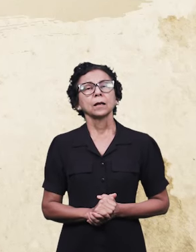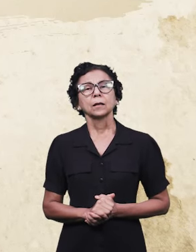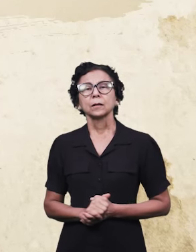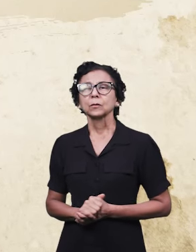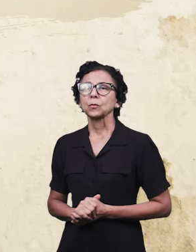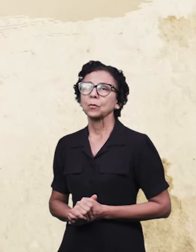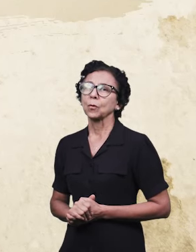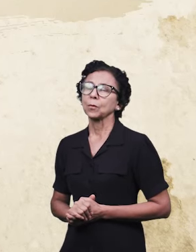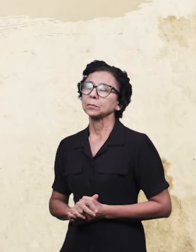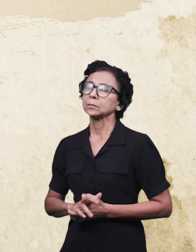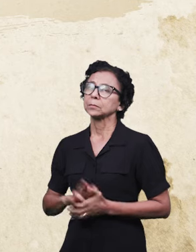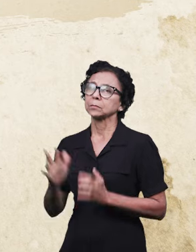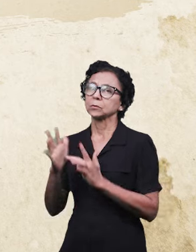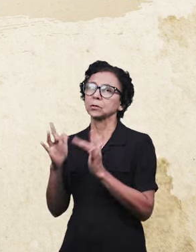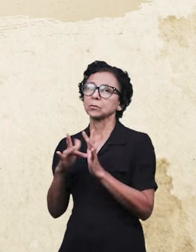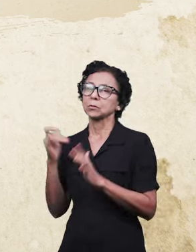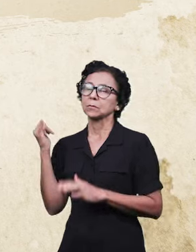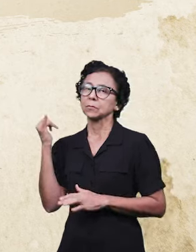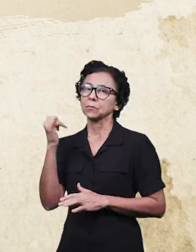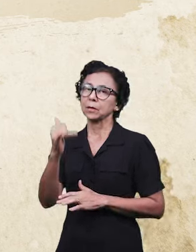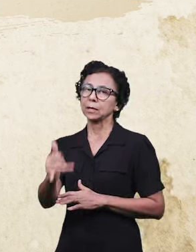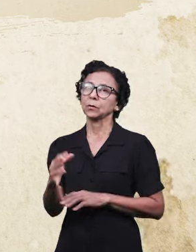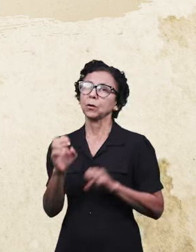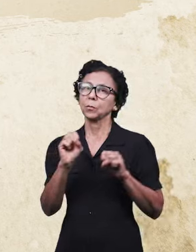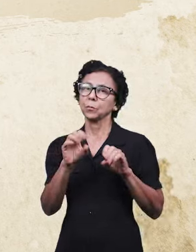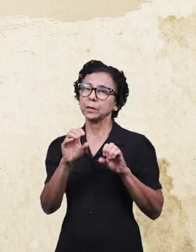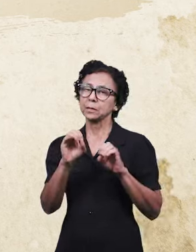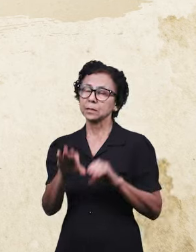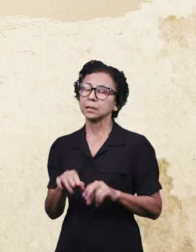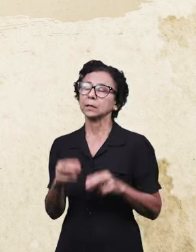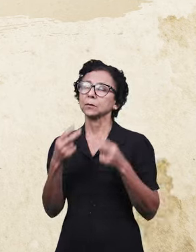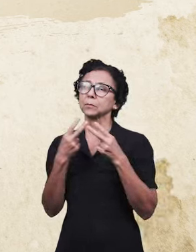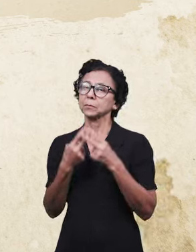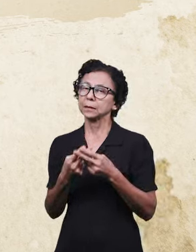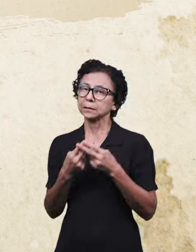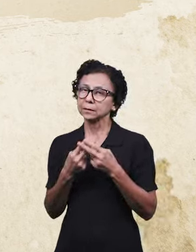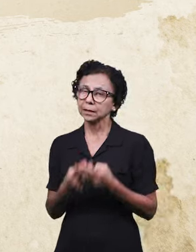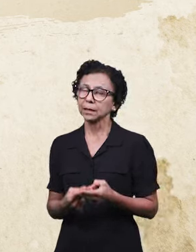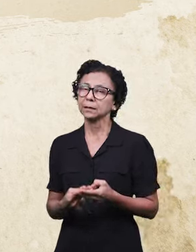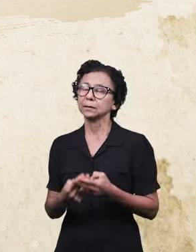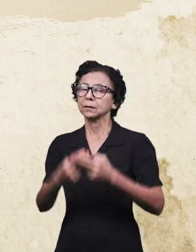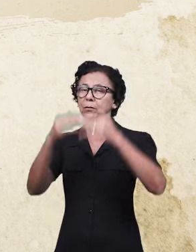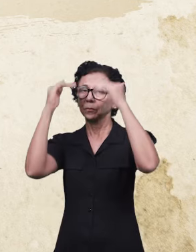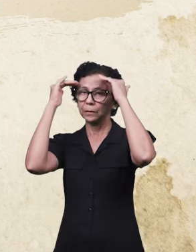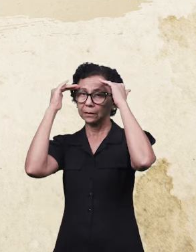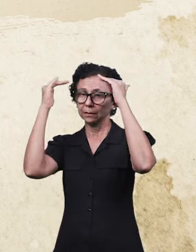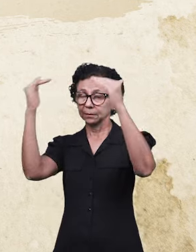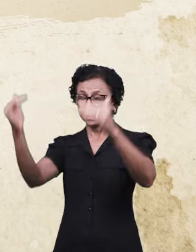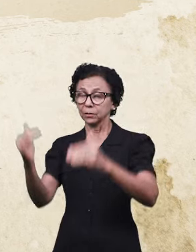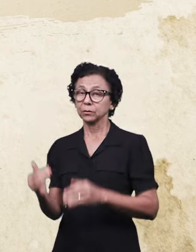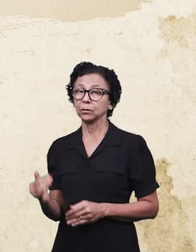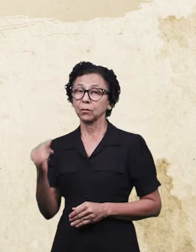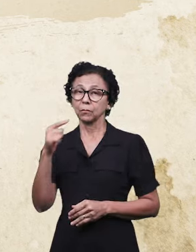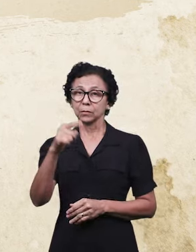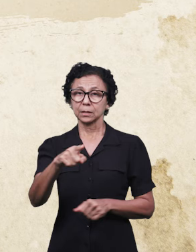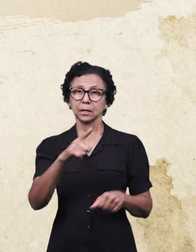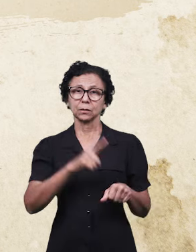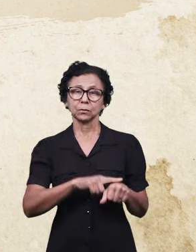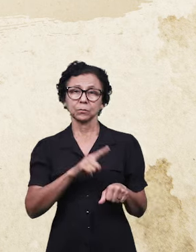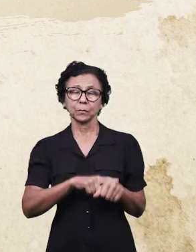a palavra da minha paciência, também eu te guardarei da hora da